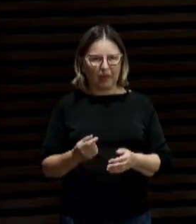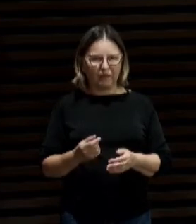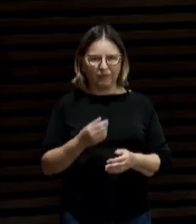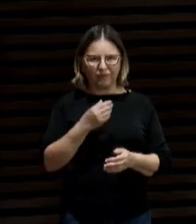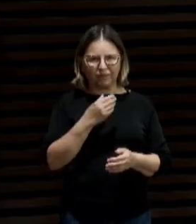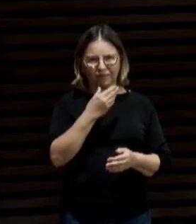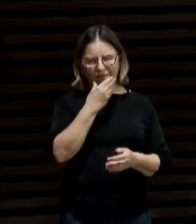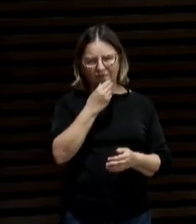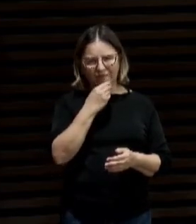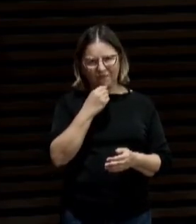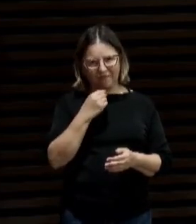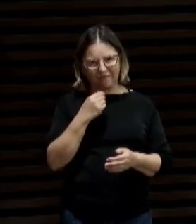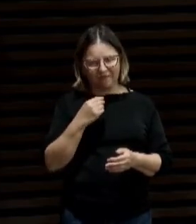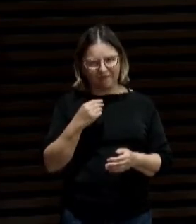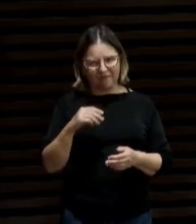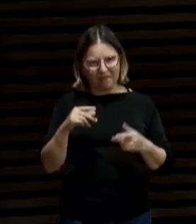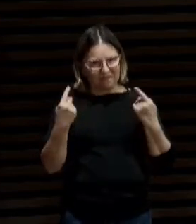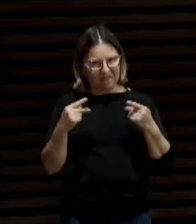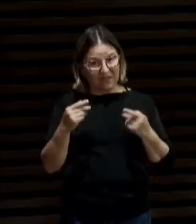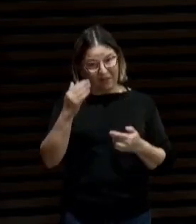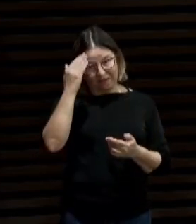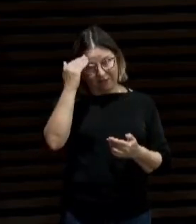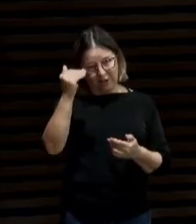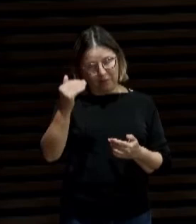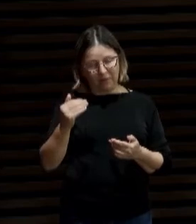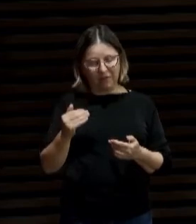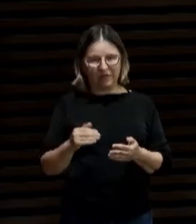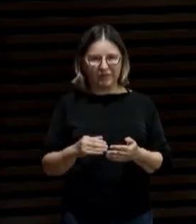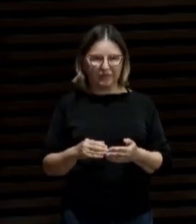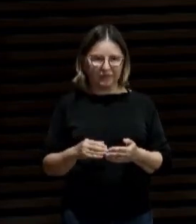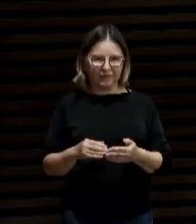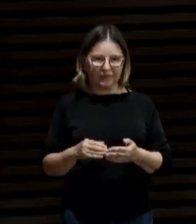que essa expressão penhor, no grego moderno, é usado para aliança.